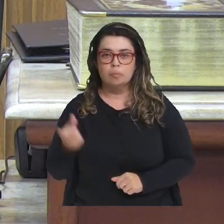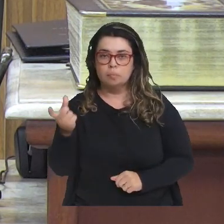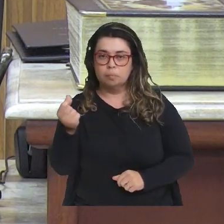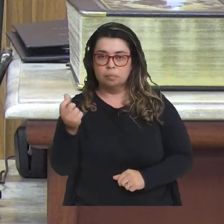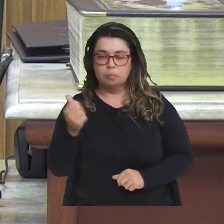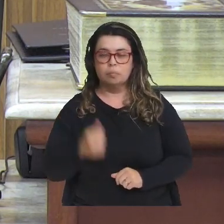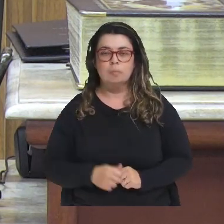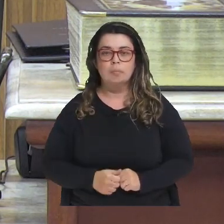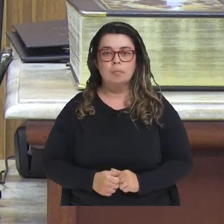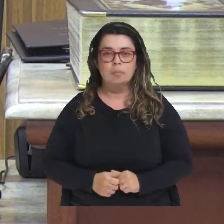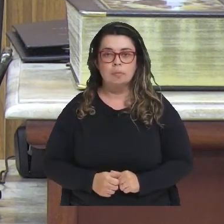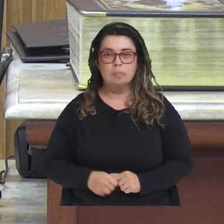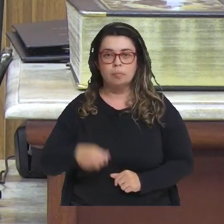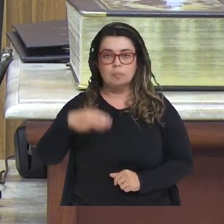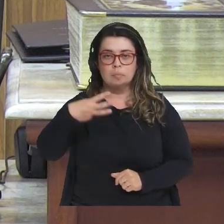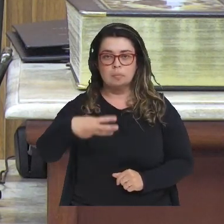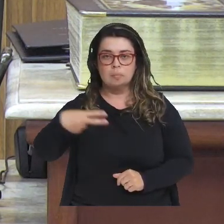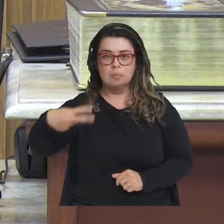de